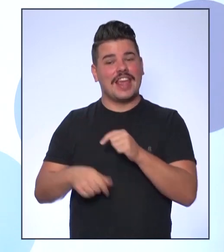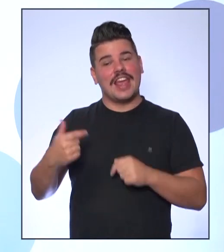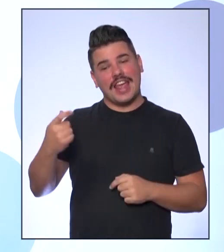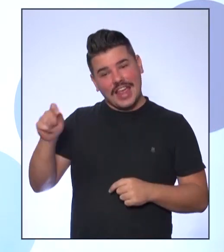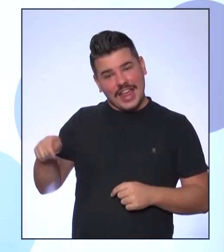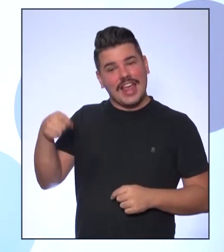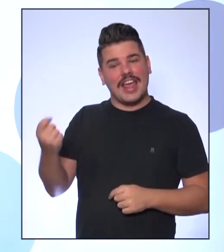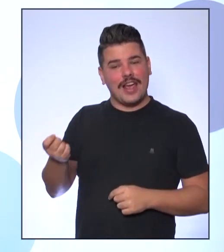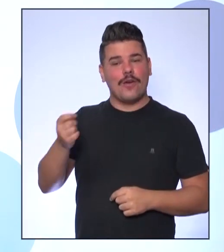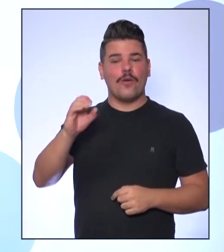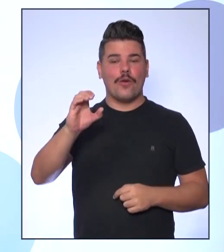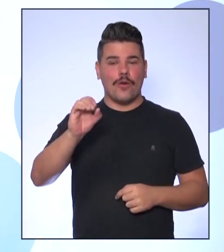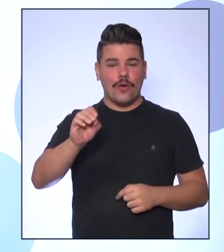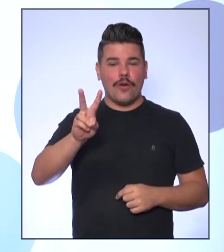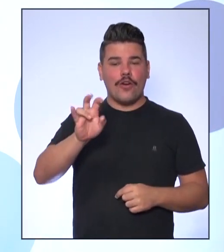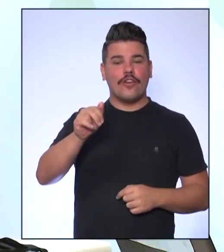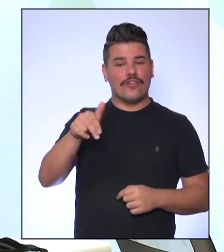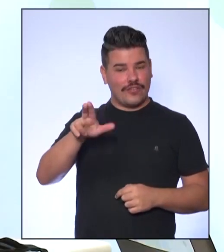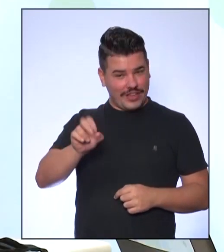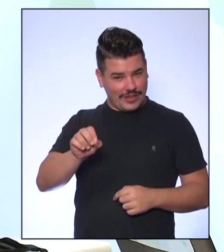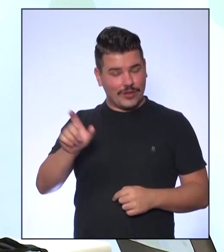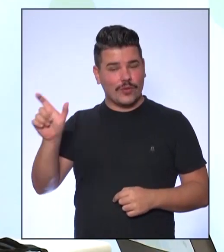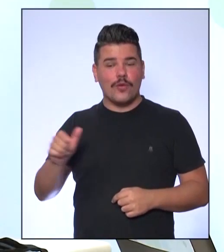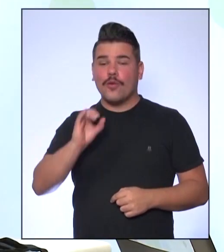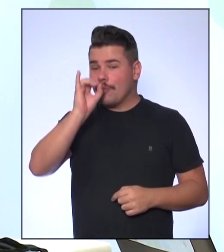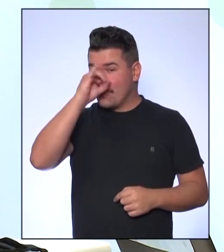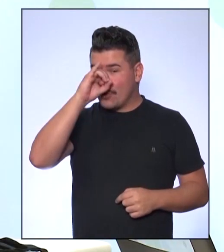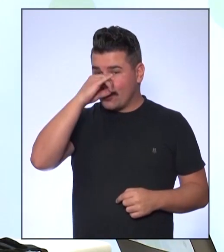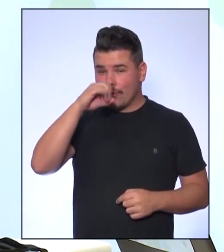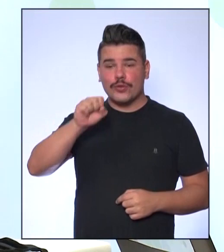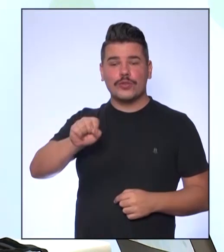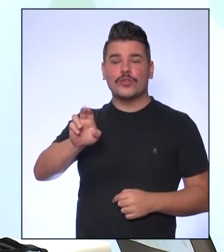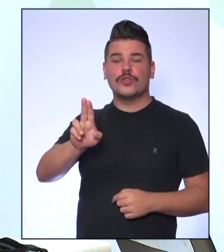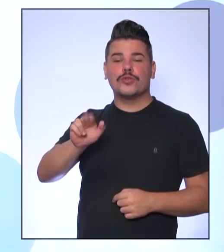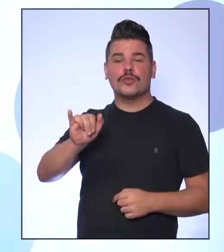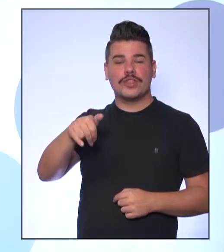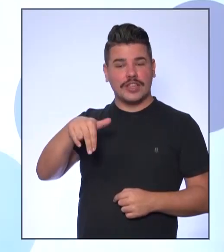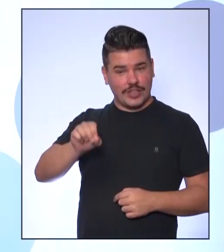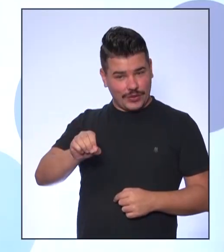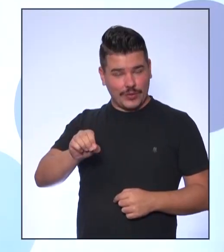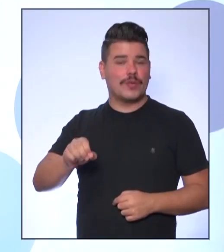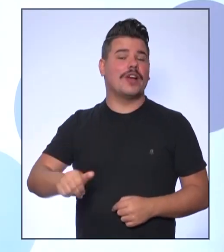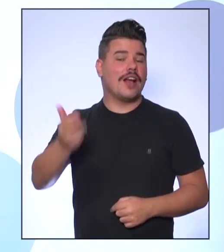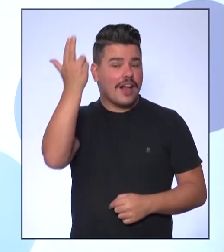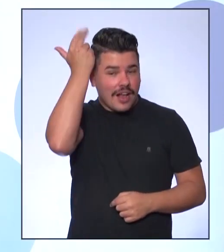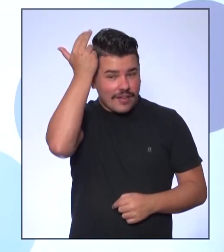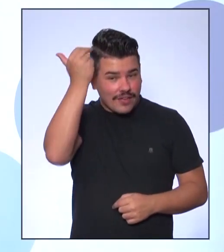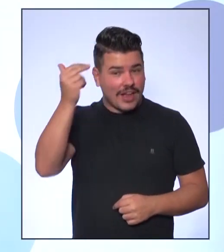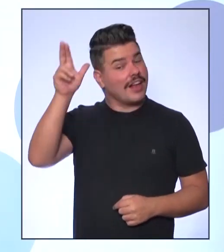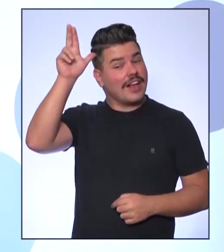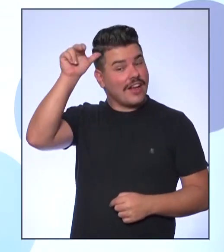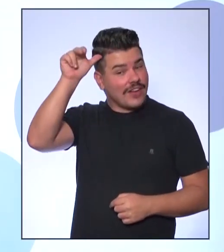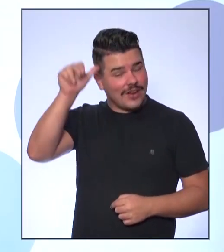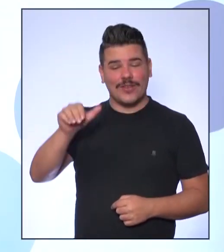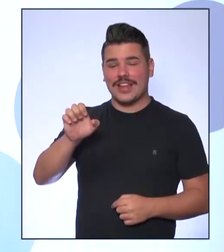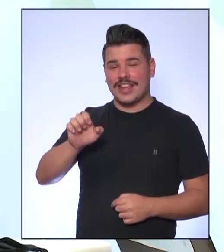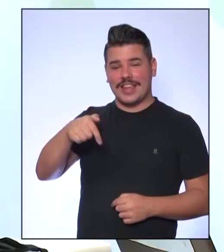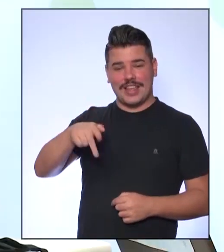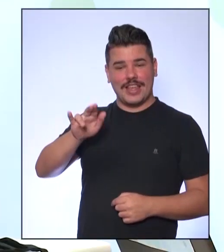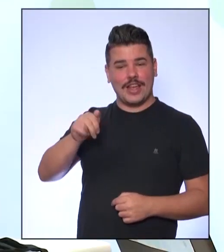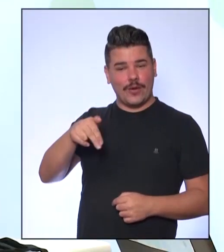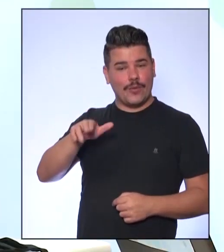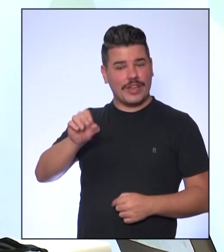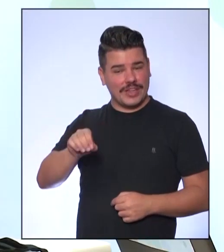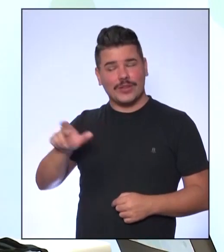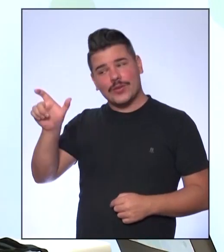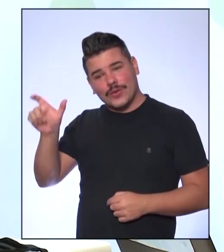o porco seria um suíno, né? Isso. O cavalo um equino. Isso. O carneiro seria um ovino. Isso mesmo. Mas olha